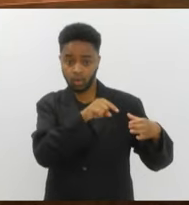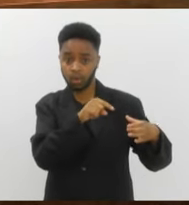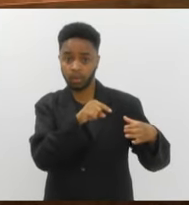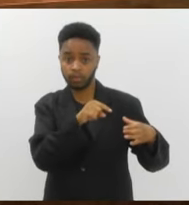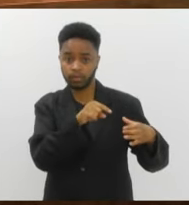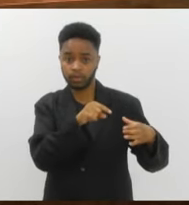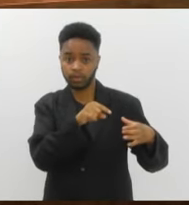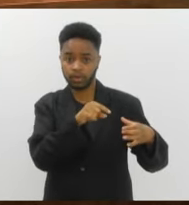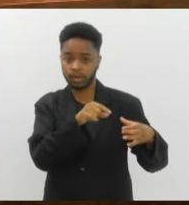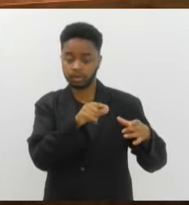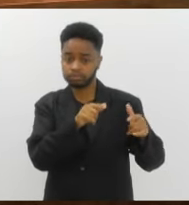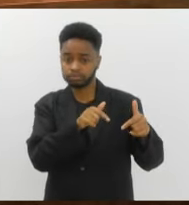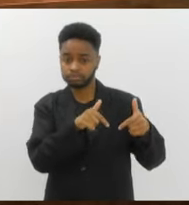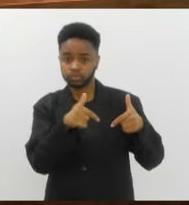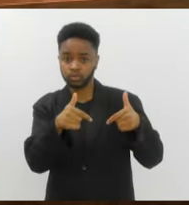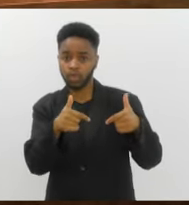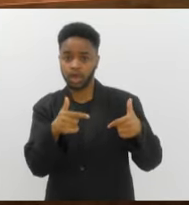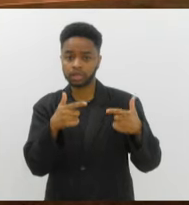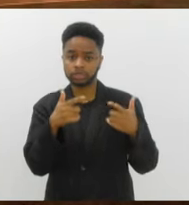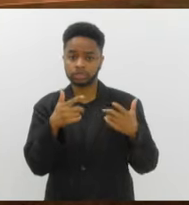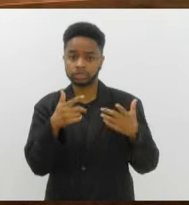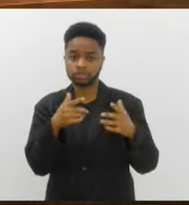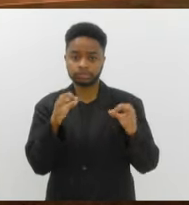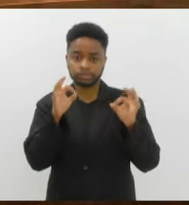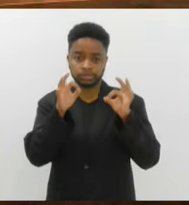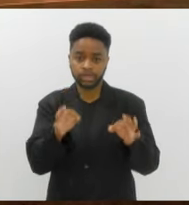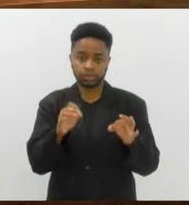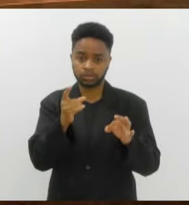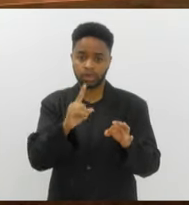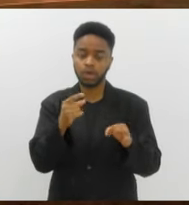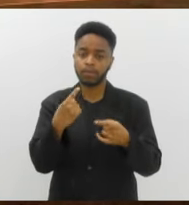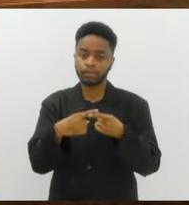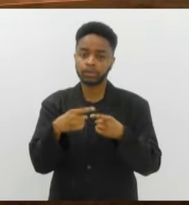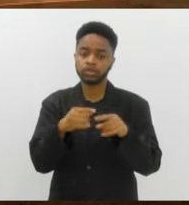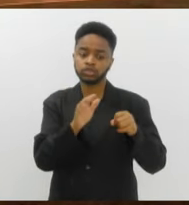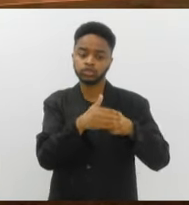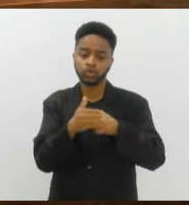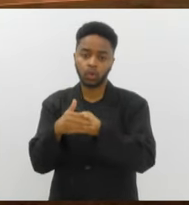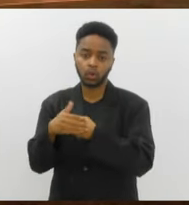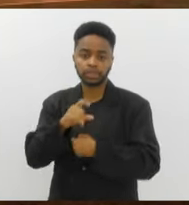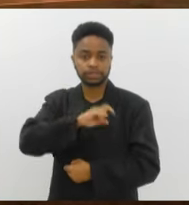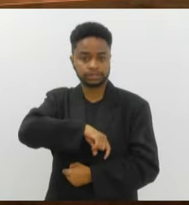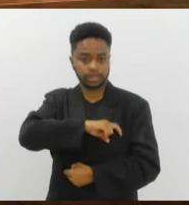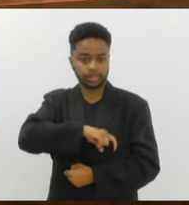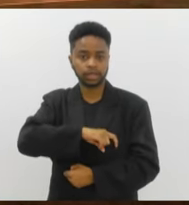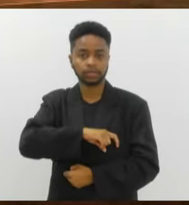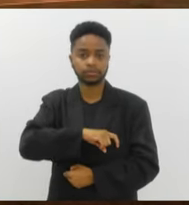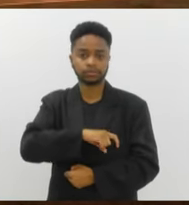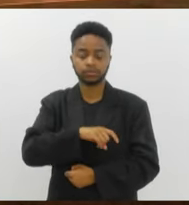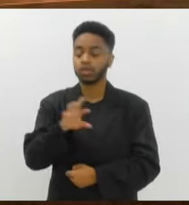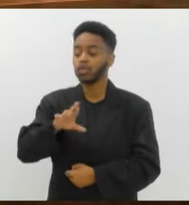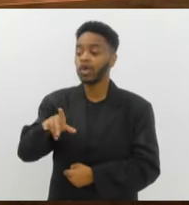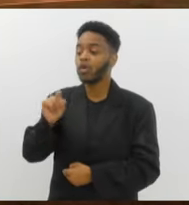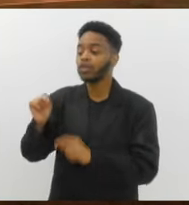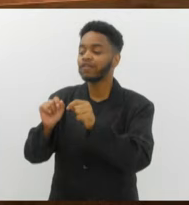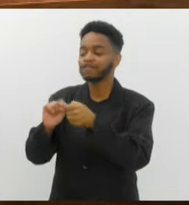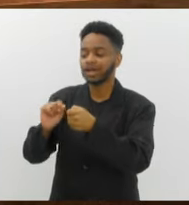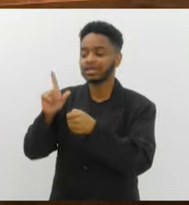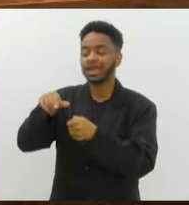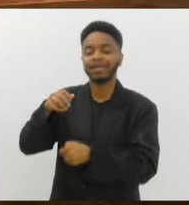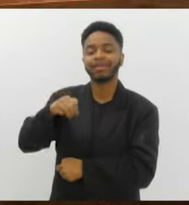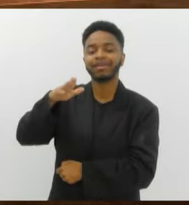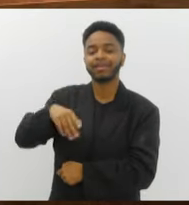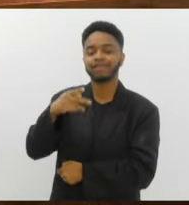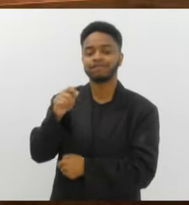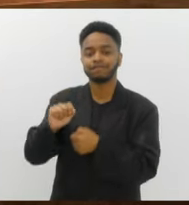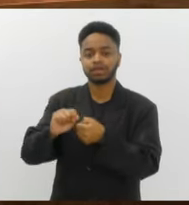da Chico, nem Francisco, não, porra. Eles acobertam a sacanagem, agora eles participam. Não é o que faz, é quem faz. É isso aí.